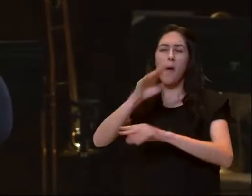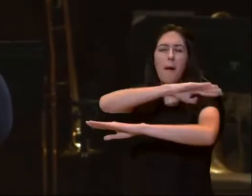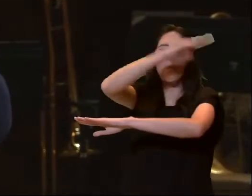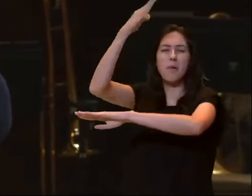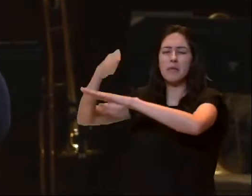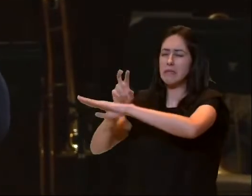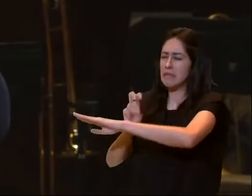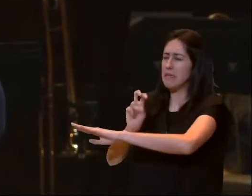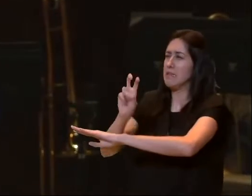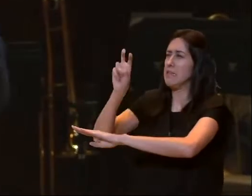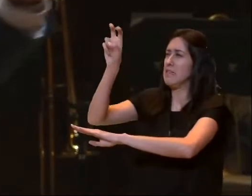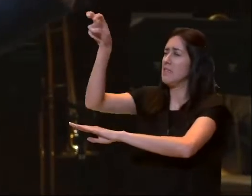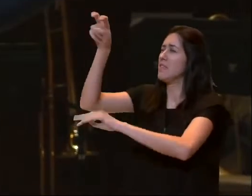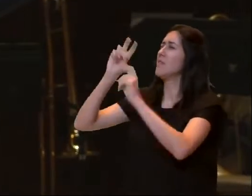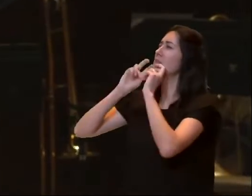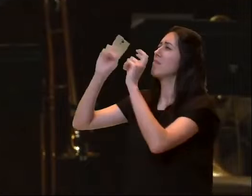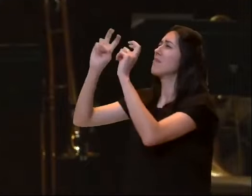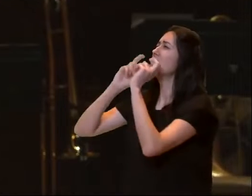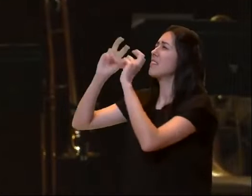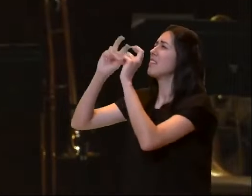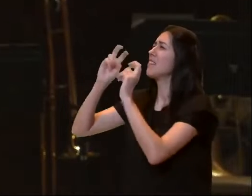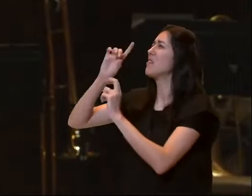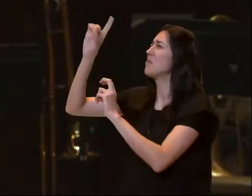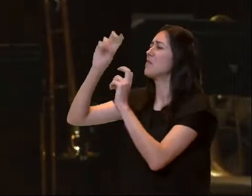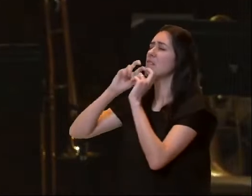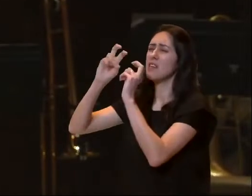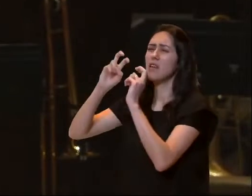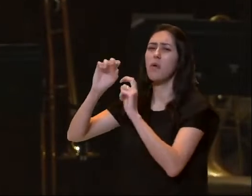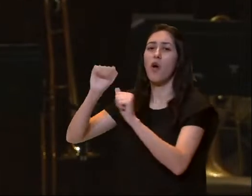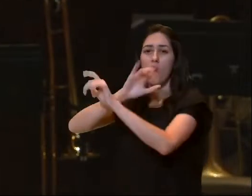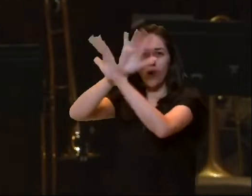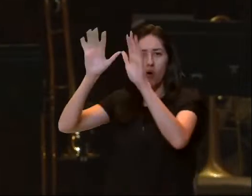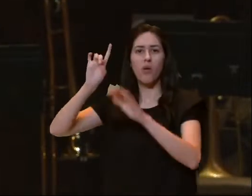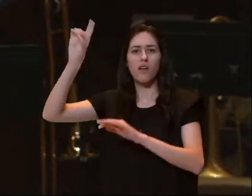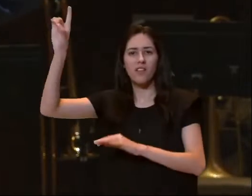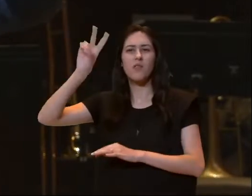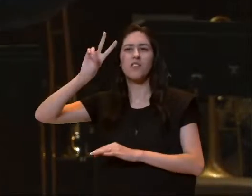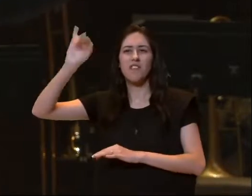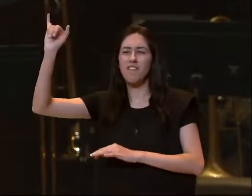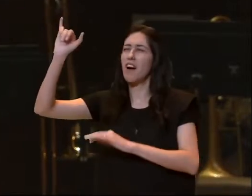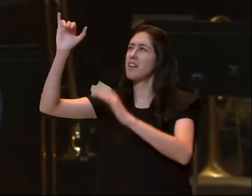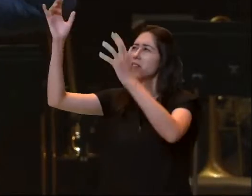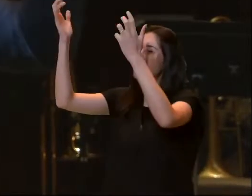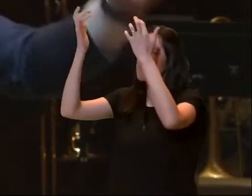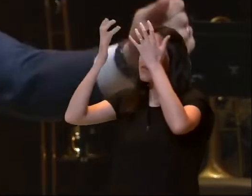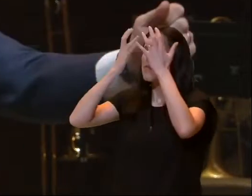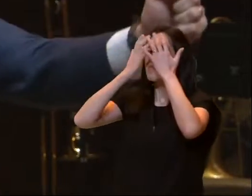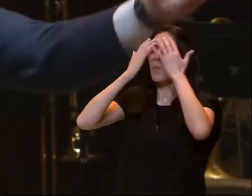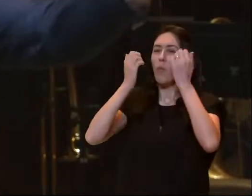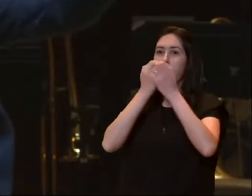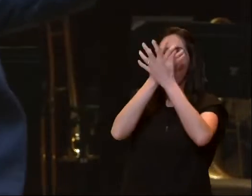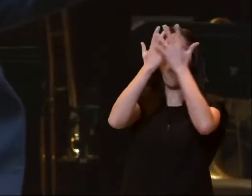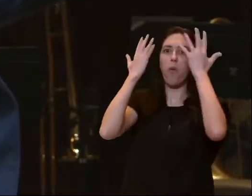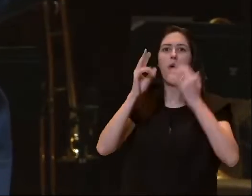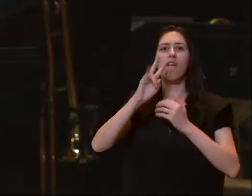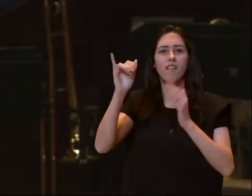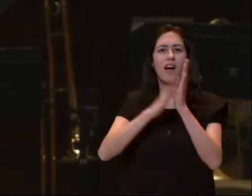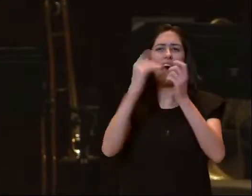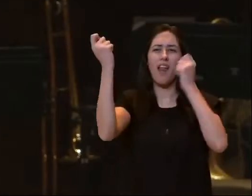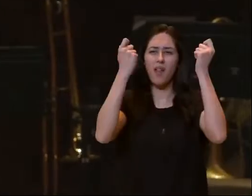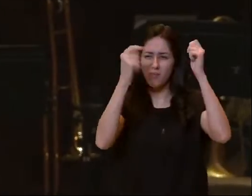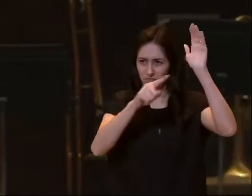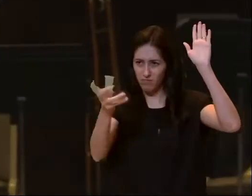clamar pela plenitude do alto. A glória do Senhor vai tocar a nossa face. Aleluia. Quantos